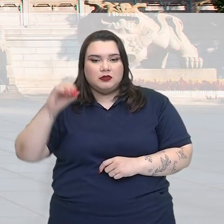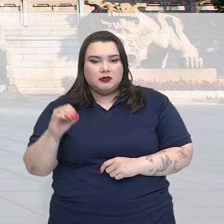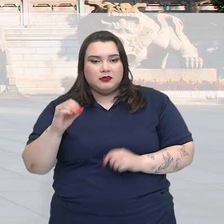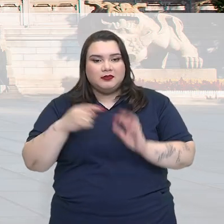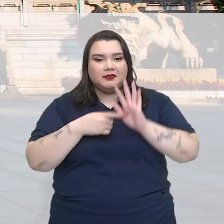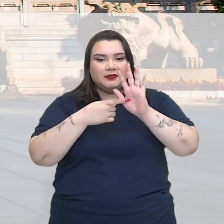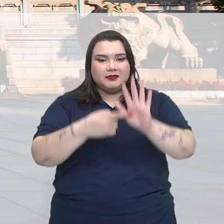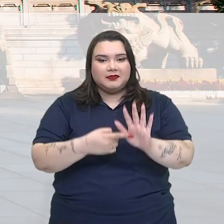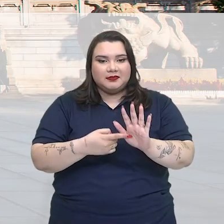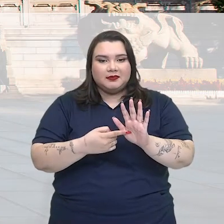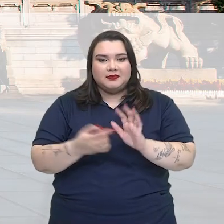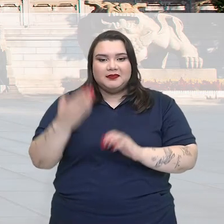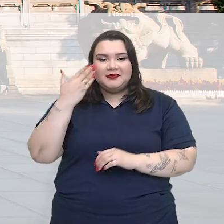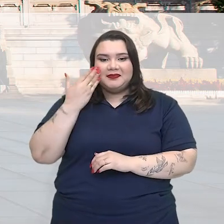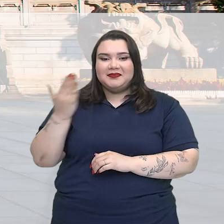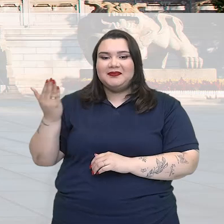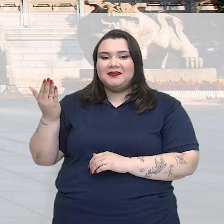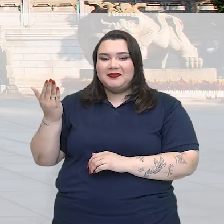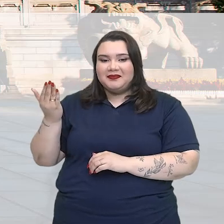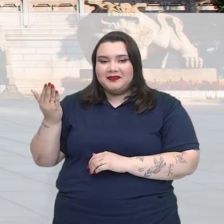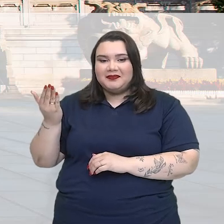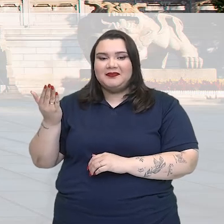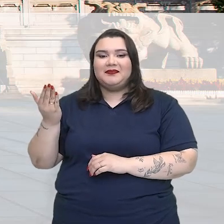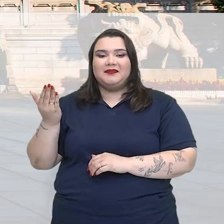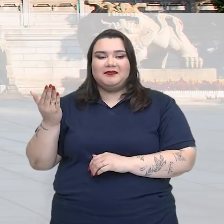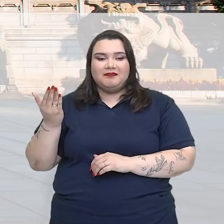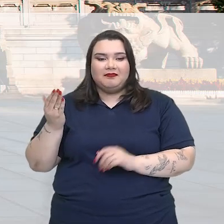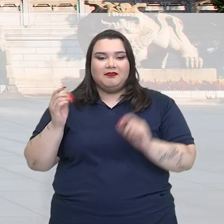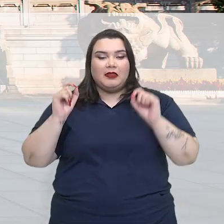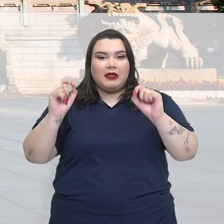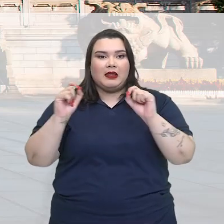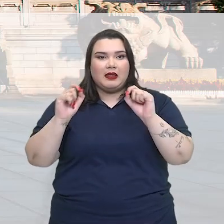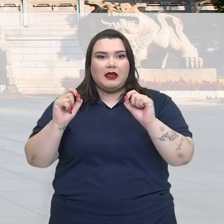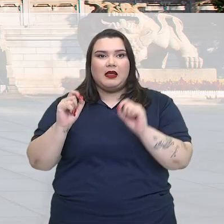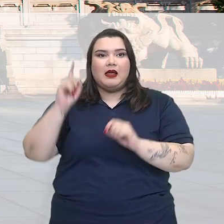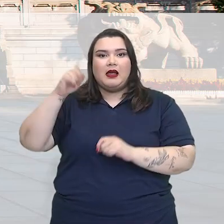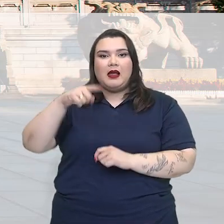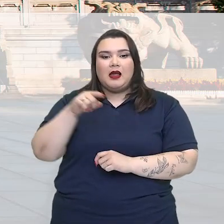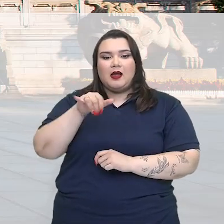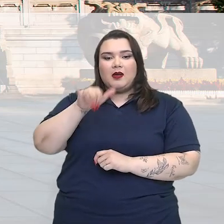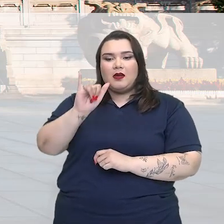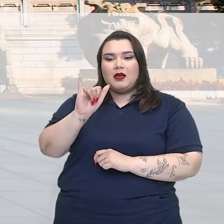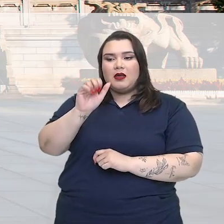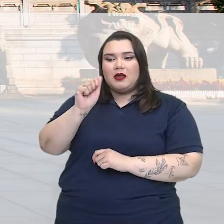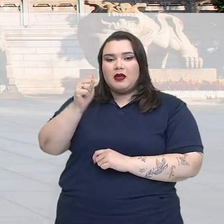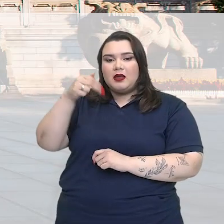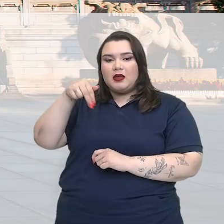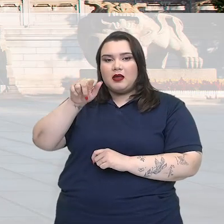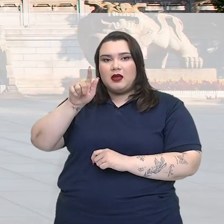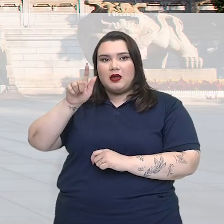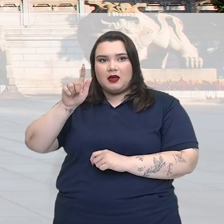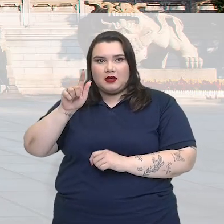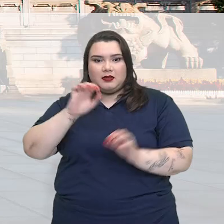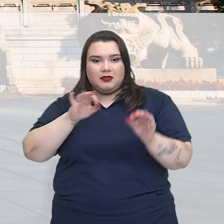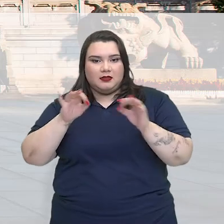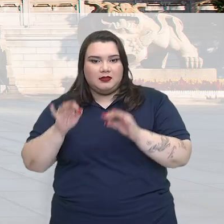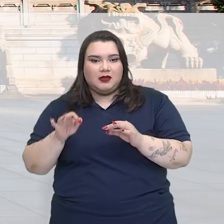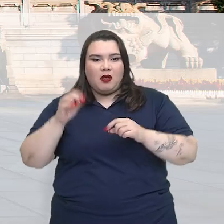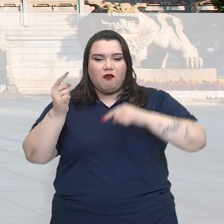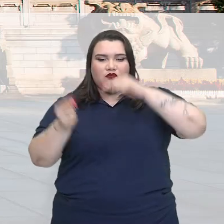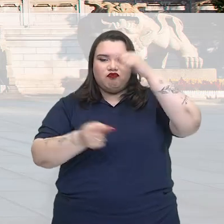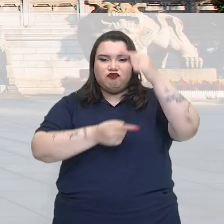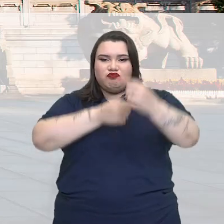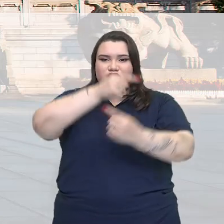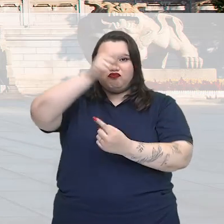vai aparecer aqui do meu lado, o Yin Yang. Olha que bonito, gente. Aqui dando